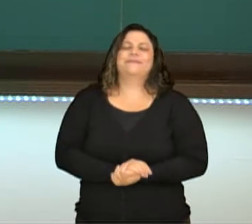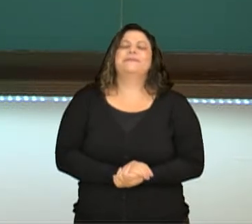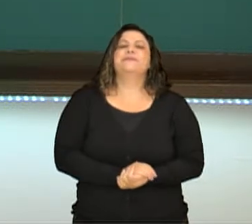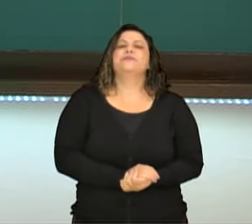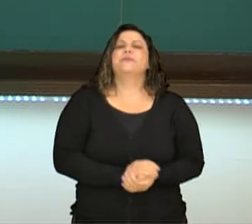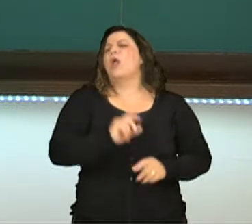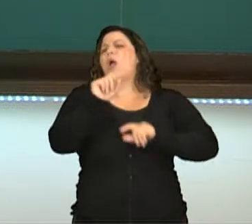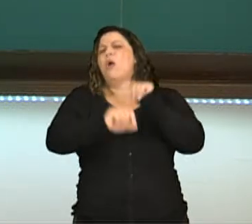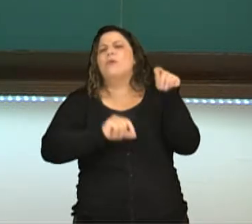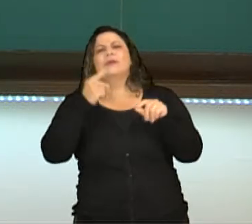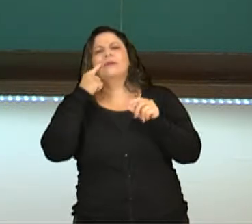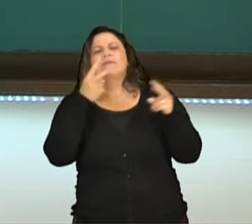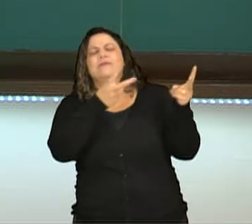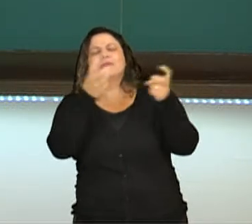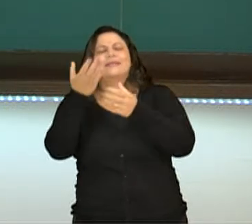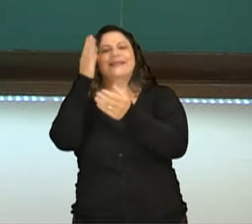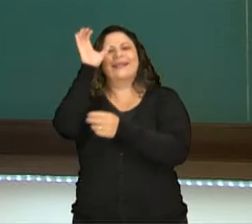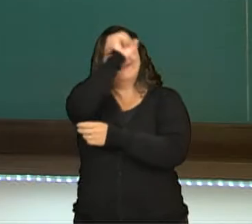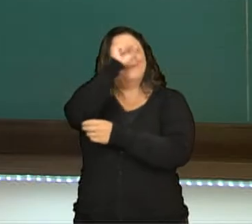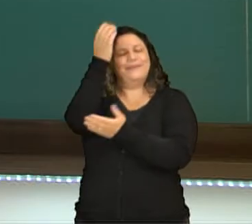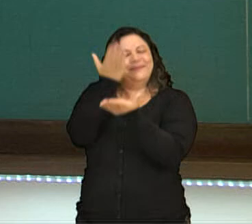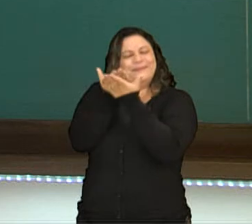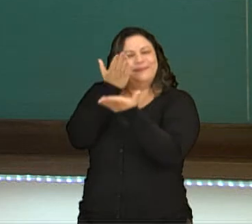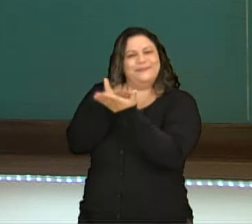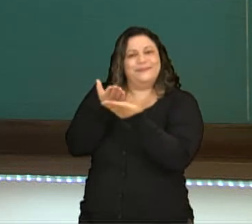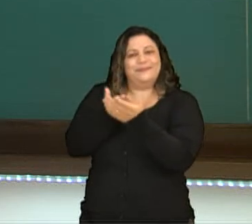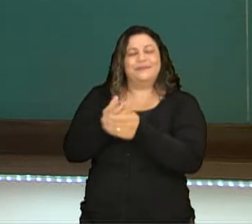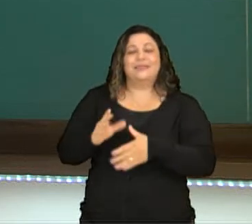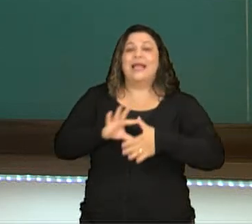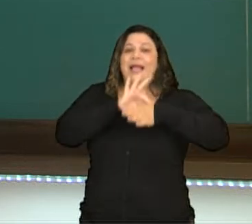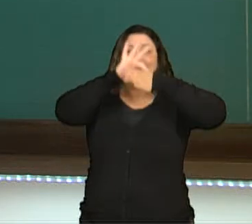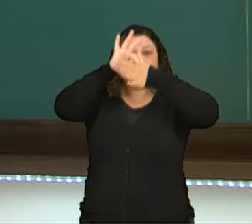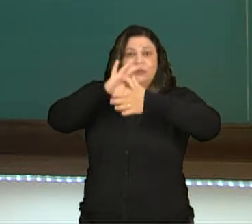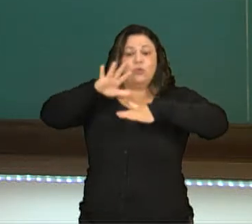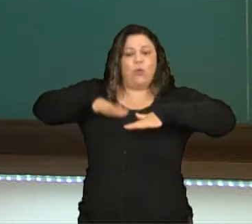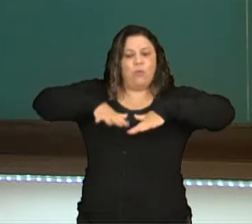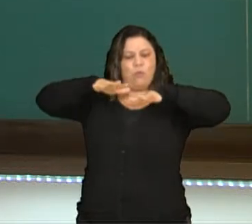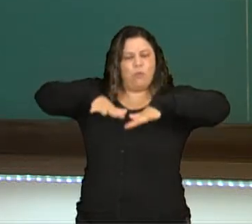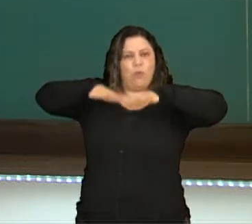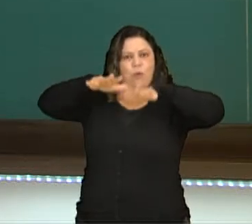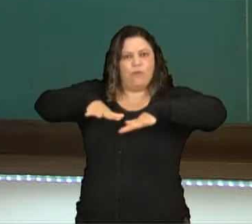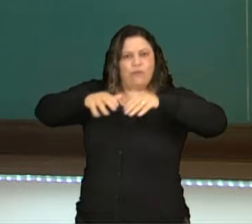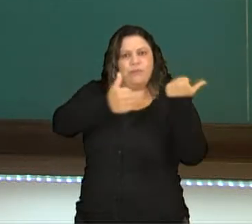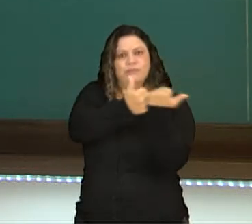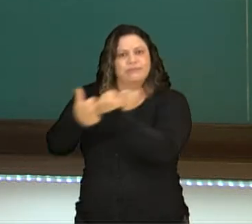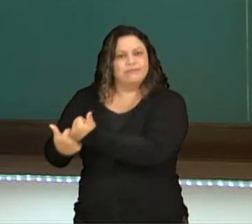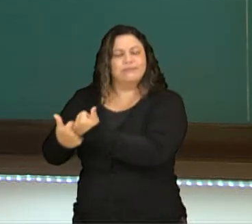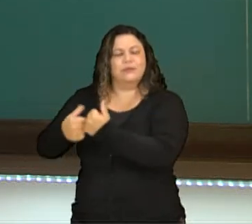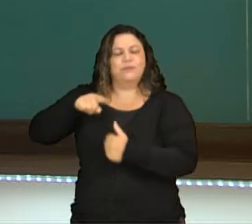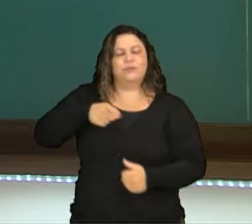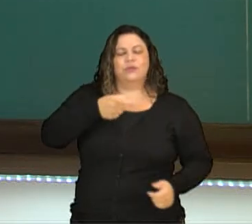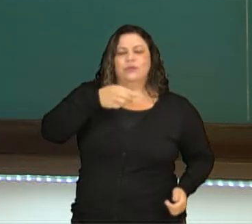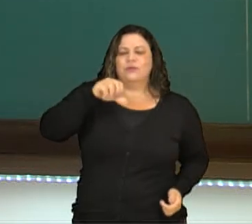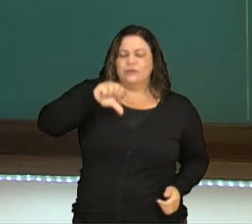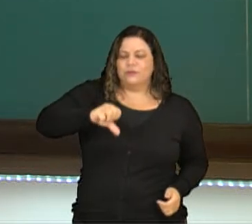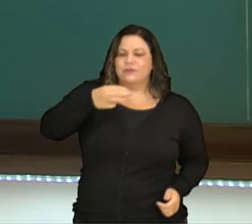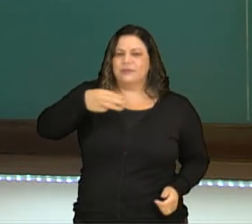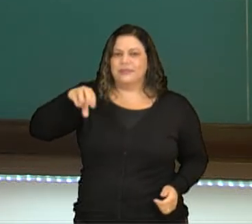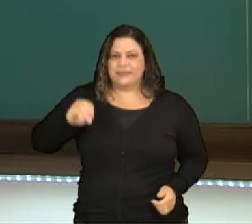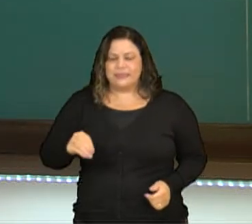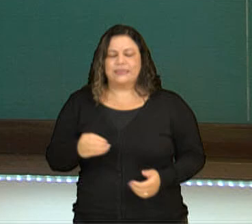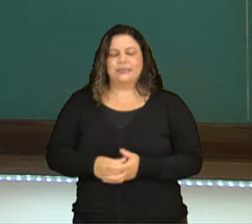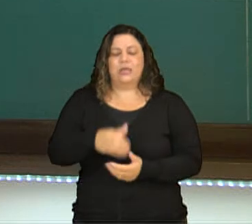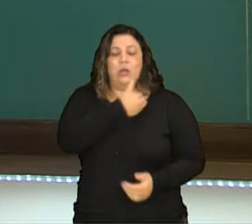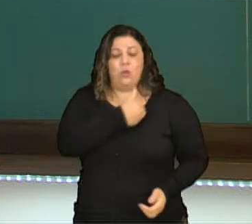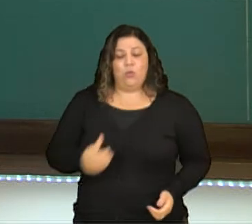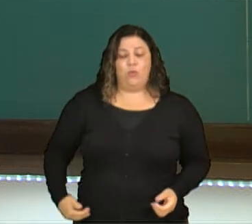reviu nesta aula? Getúlio Vargas liderou um movimento que tomou o poder em 1930. O governo é dividido basicamente